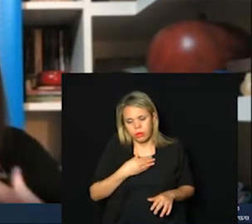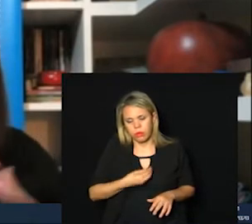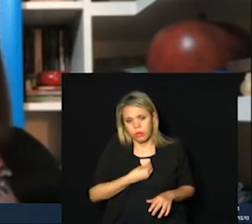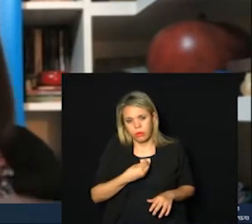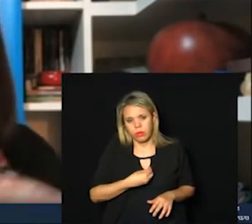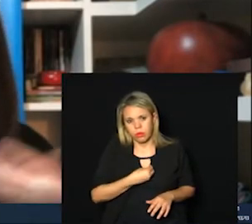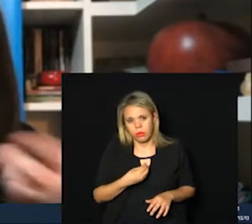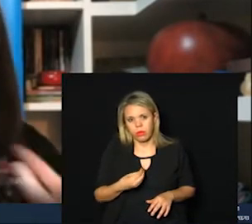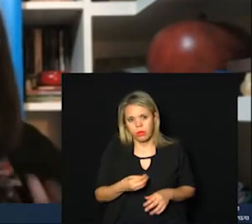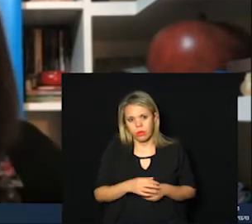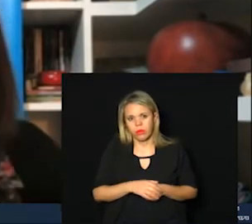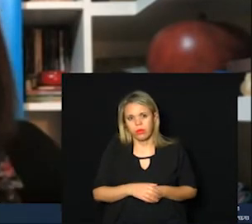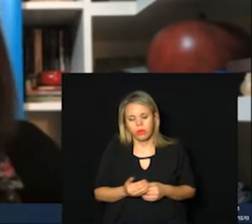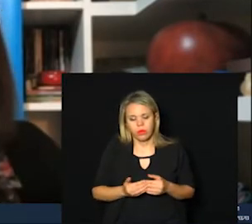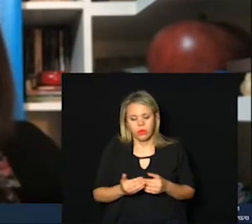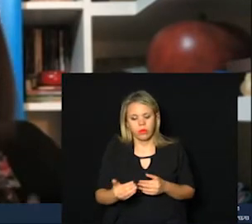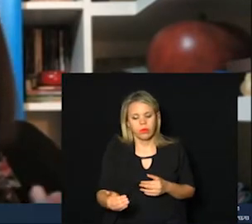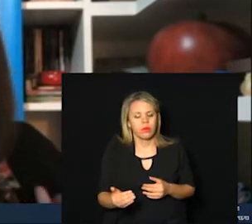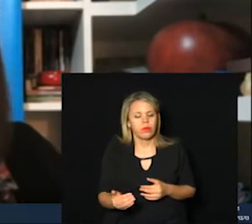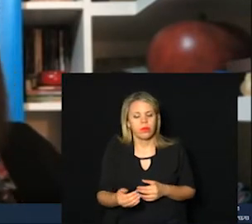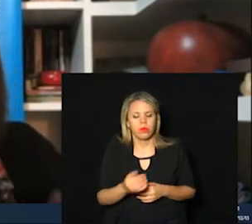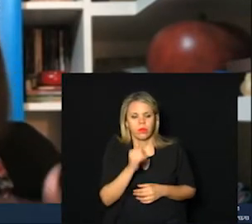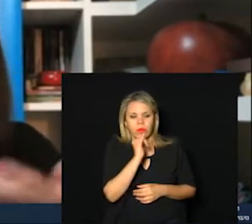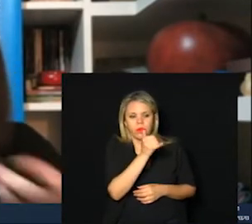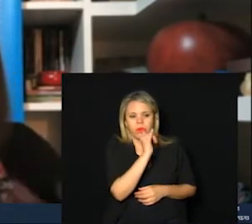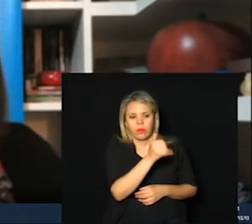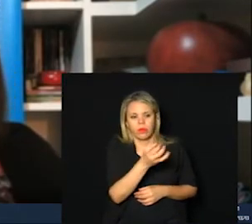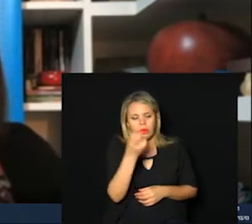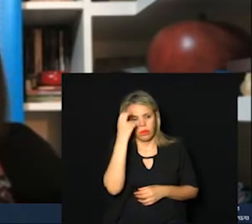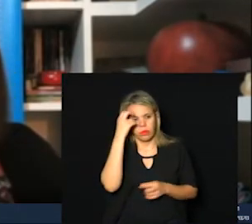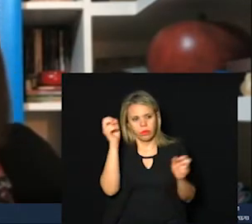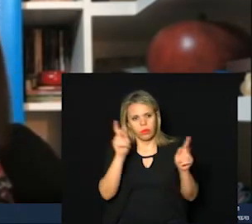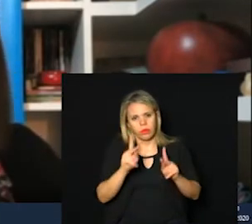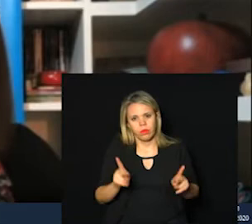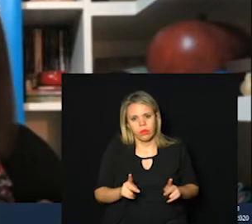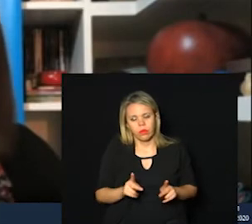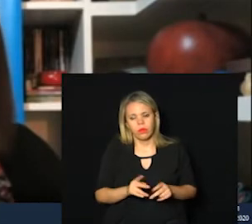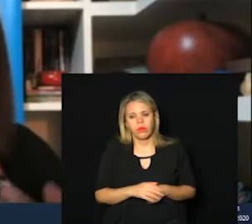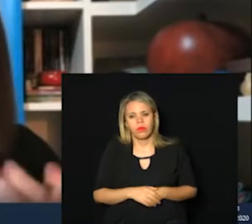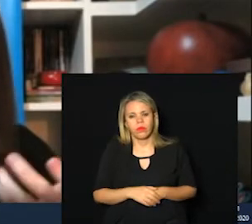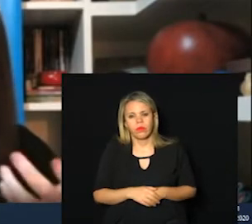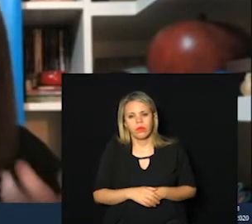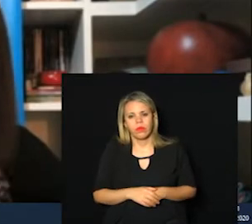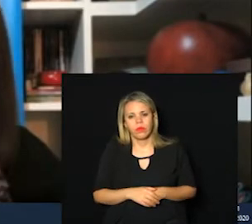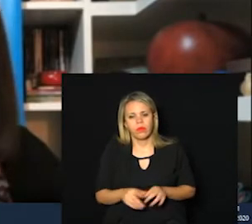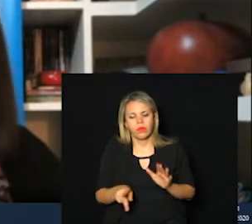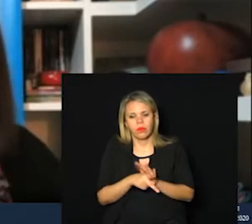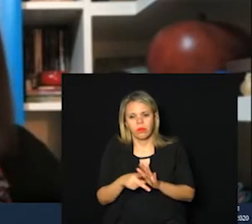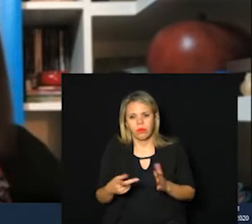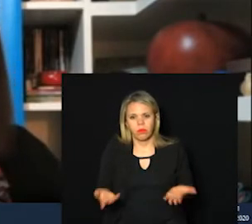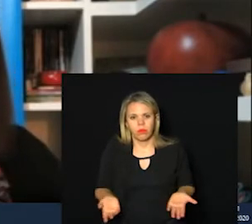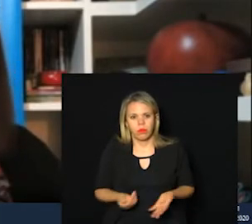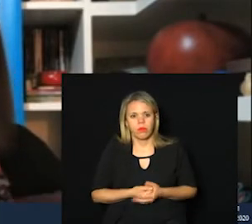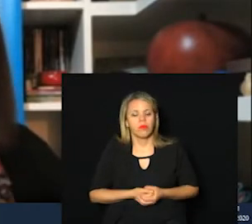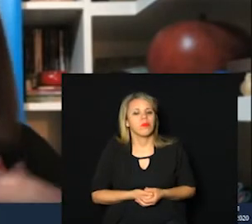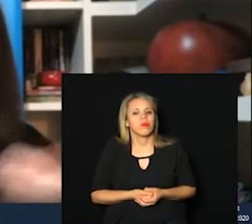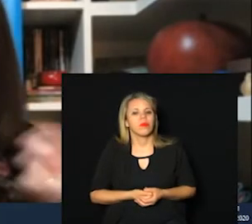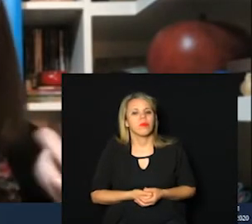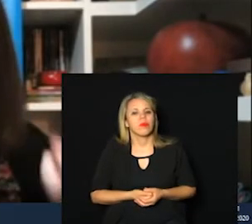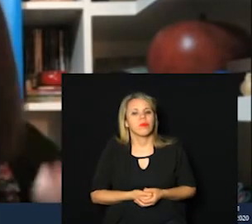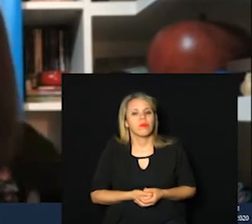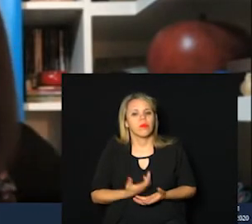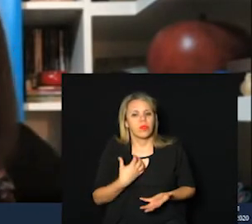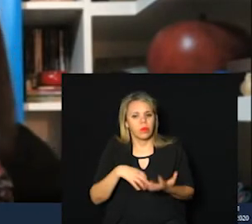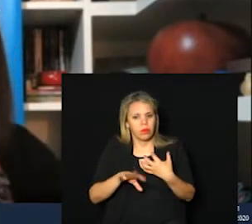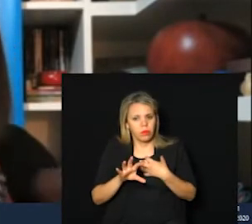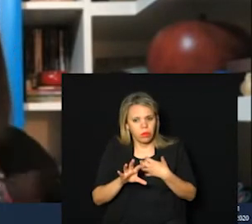para, a partir daí, poder falar da cultura de paz sempre com propriedade e com